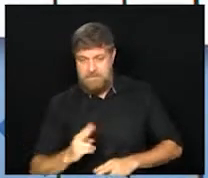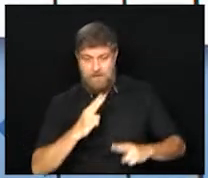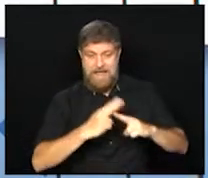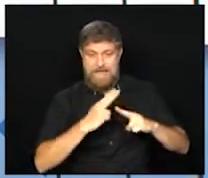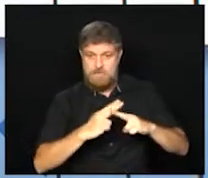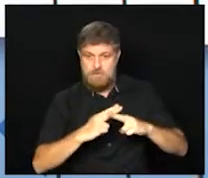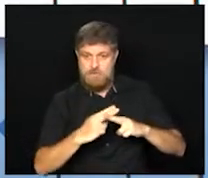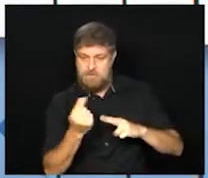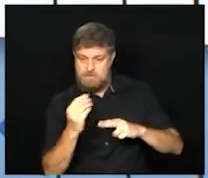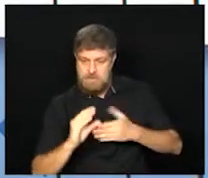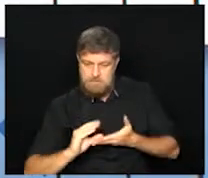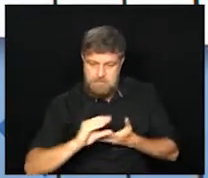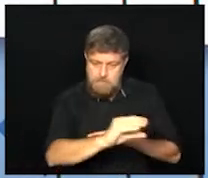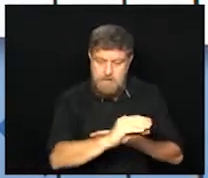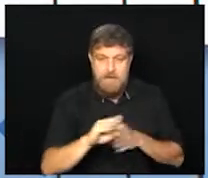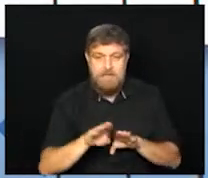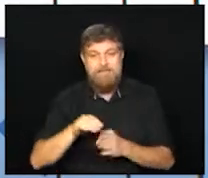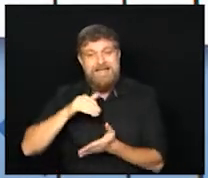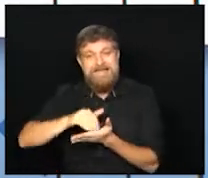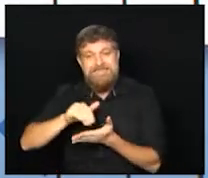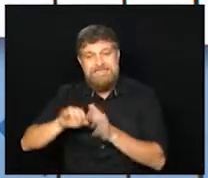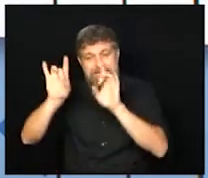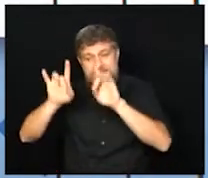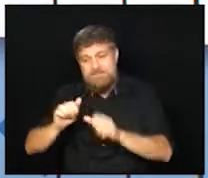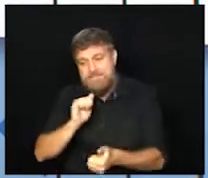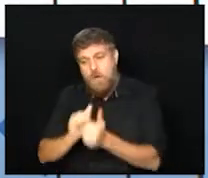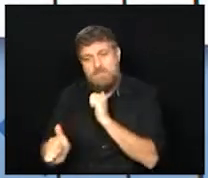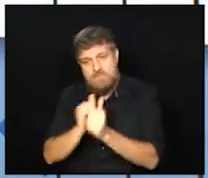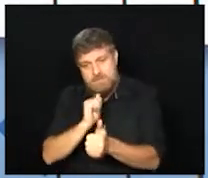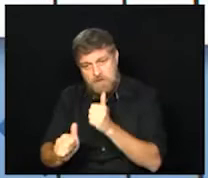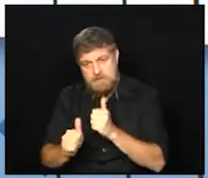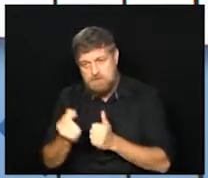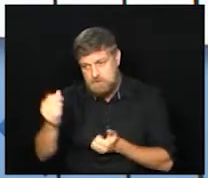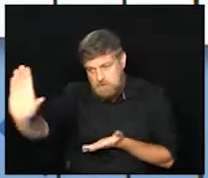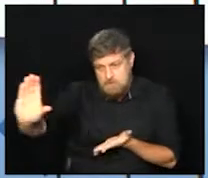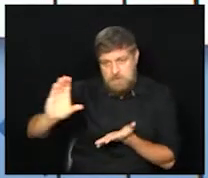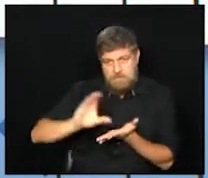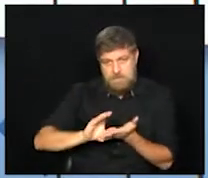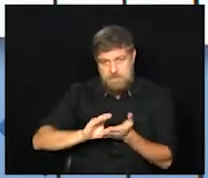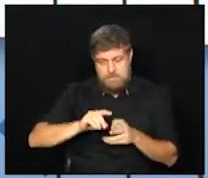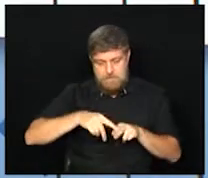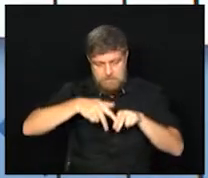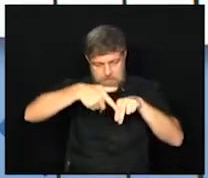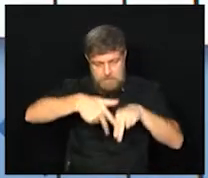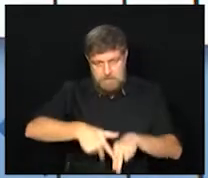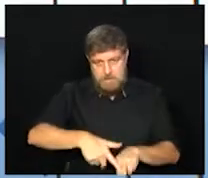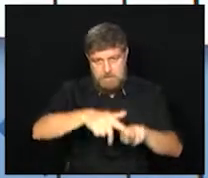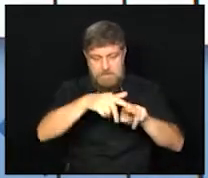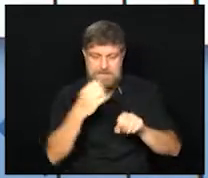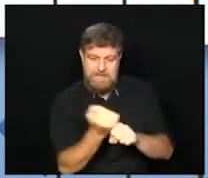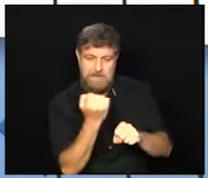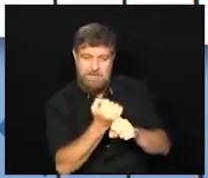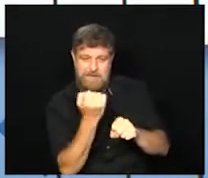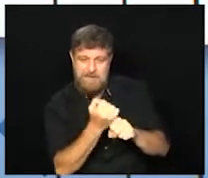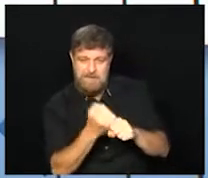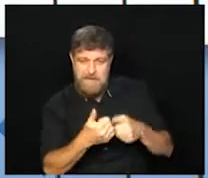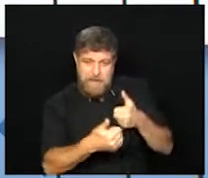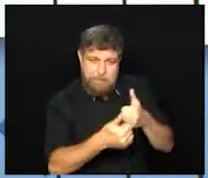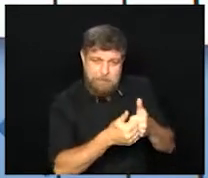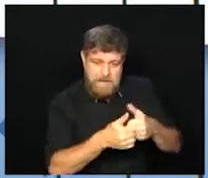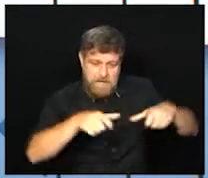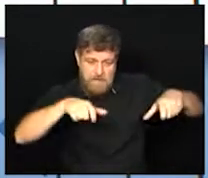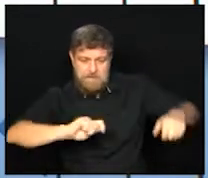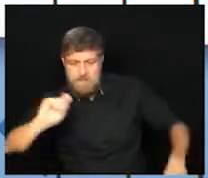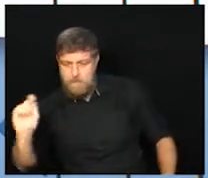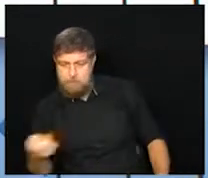Econômica Federal e da Secretaria Especial de Esporte. As pistas de skate serão construídas próximas às quadras de